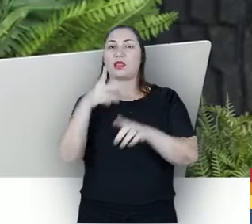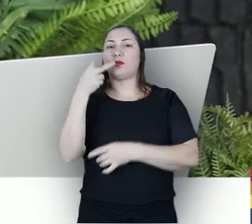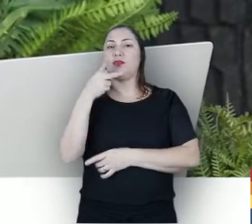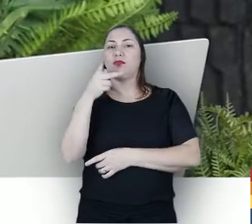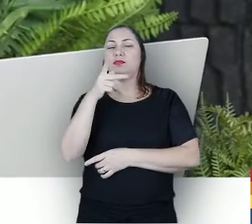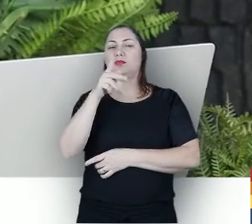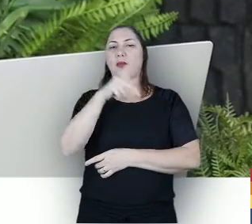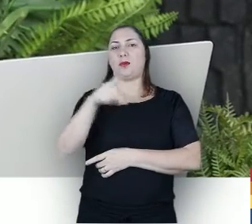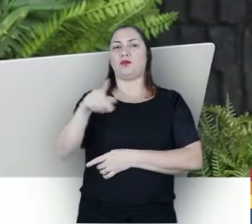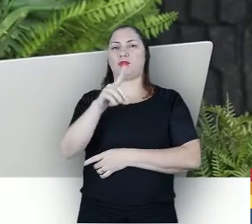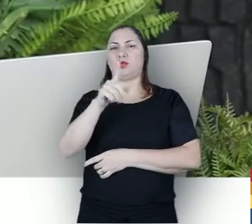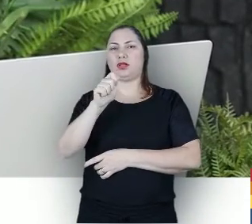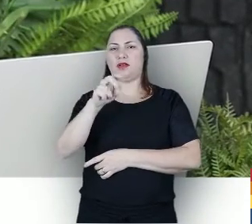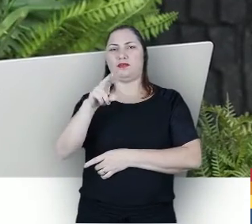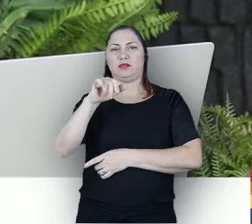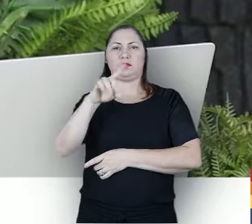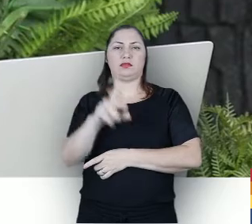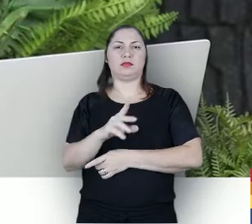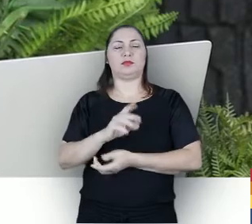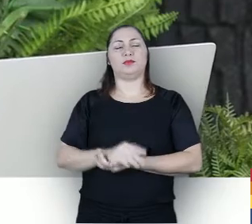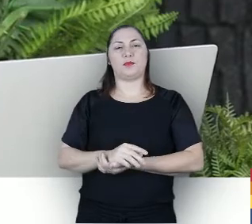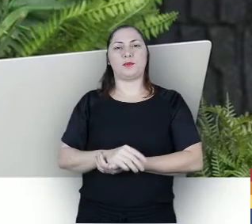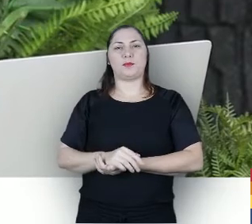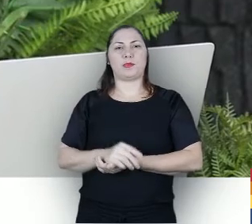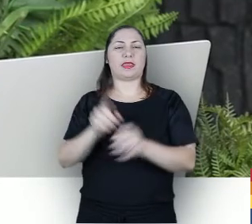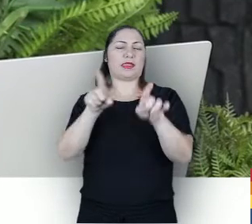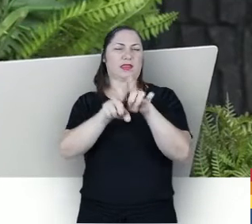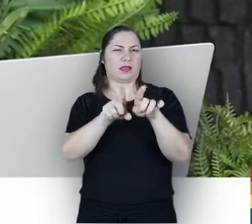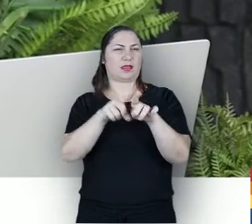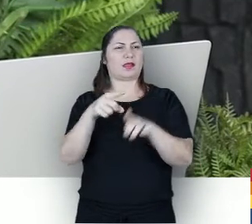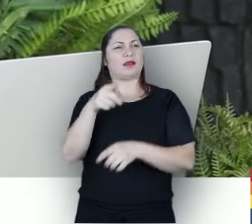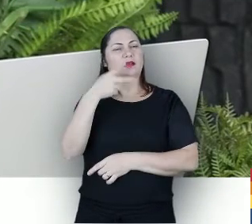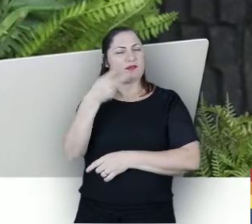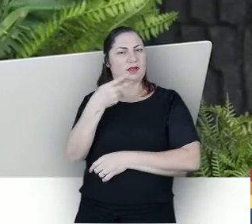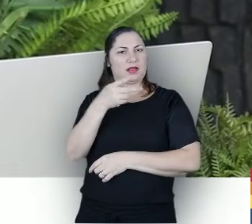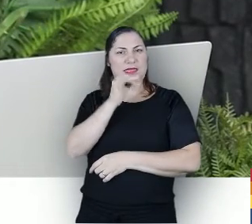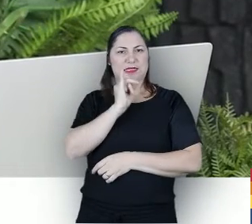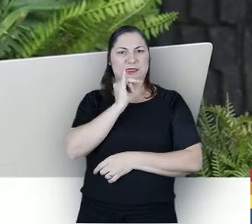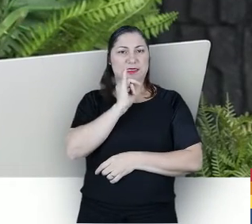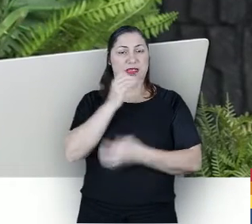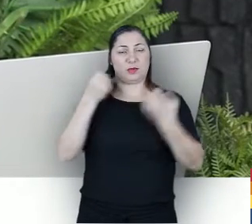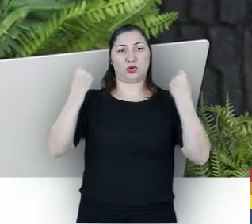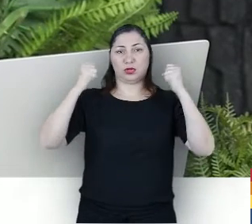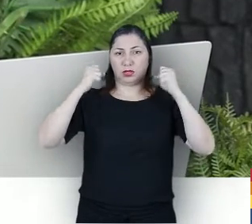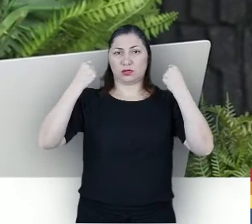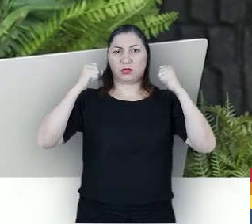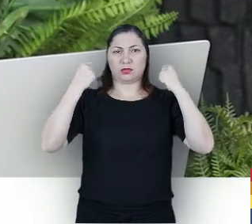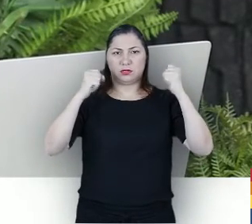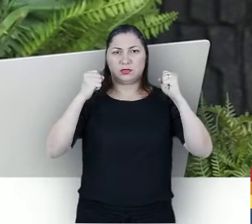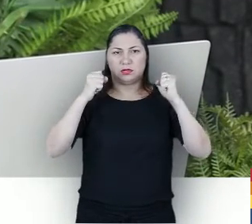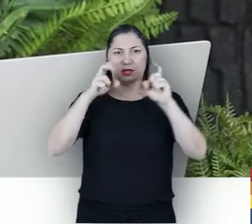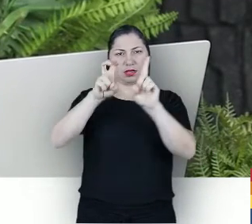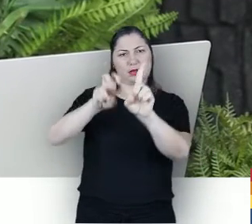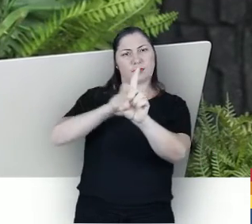de fato, é isso que é importante para o estudante, para a sua formação integral. E na fala do professor David, eu achei interessante